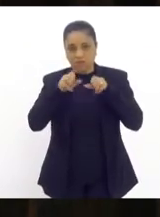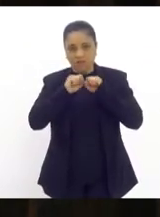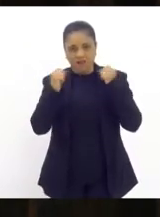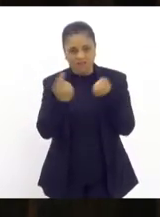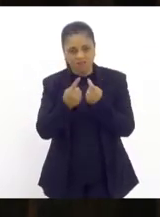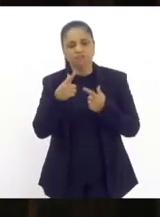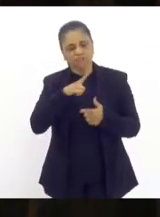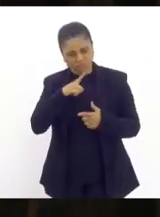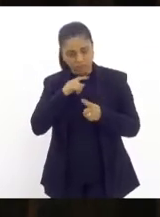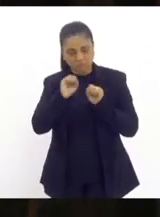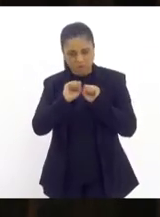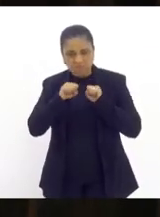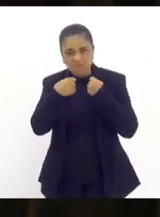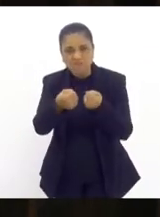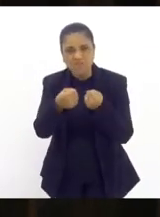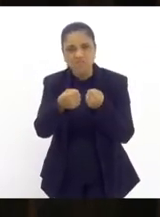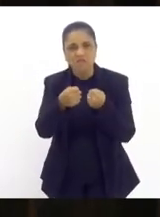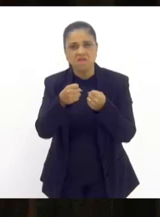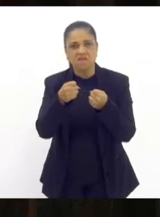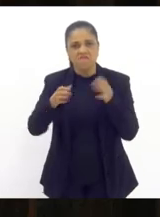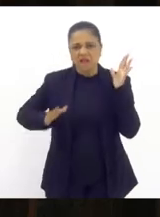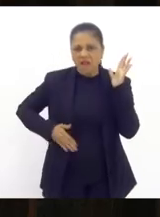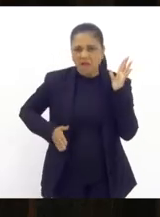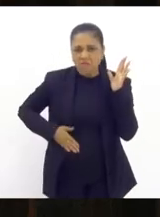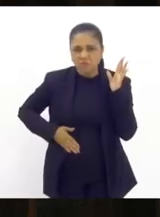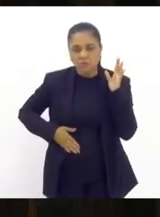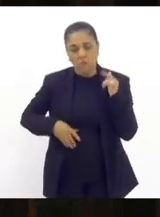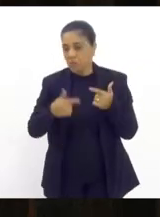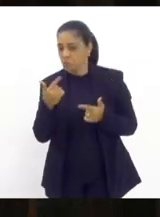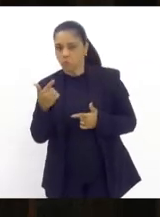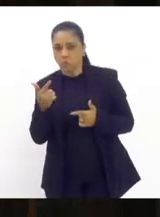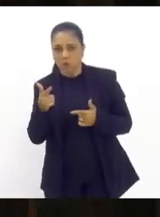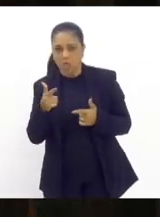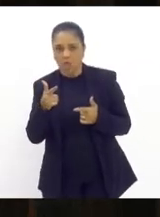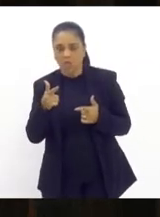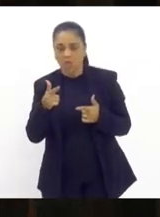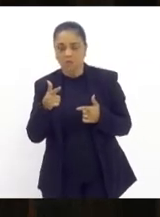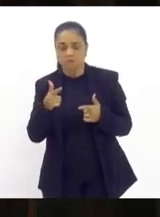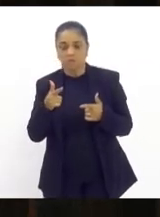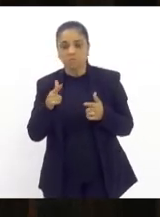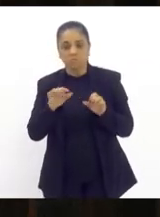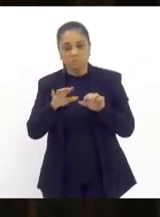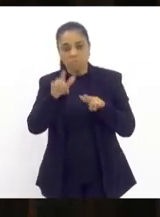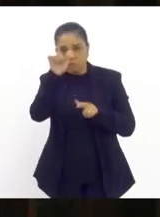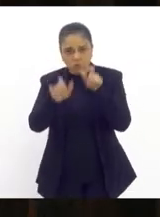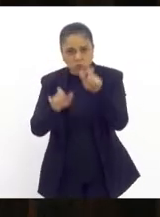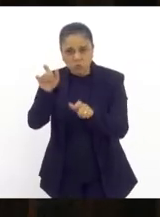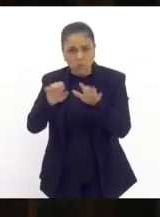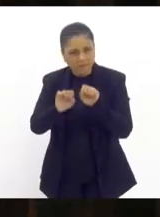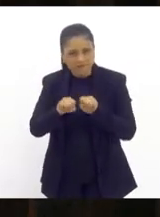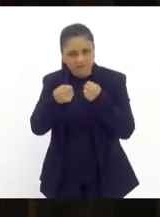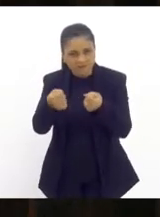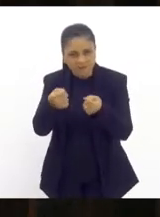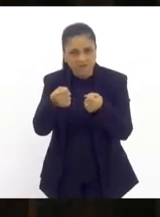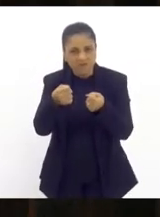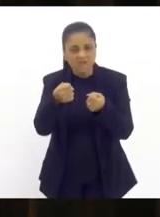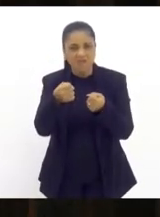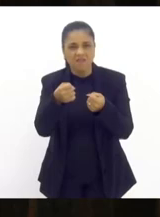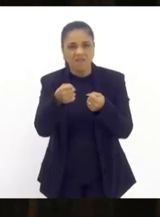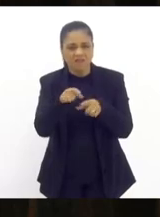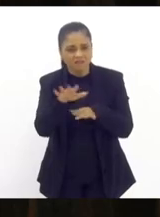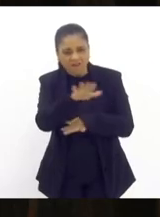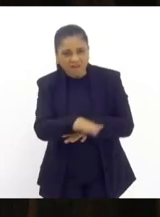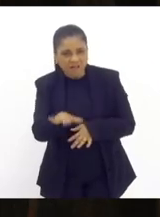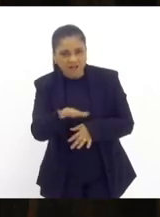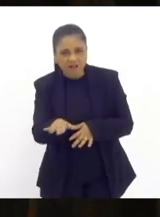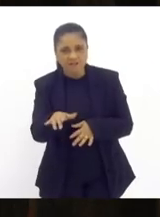vagabundo mas não temos gente para defender inocente fica aqui minhas palavras meu apelo e Ministro Dino presidente